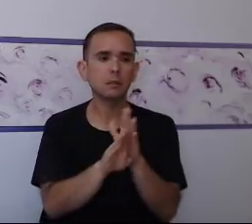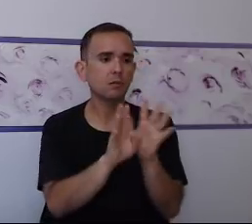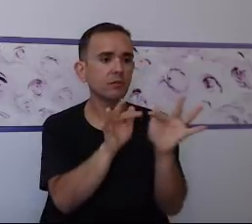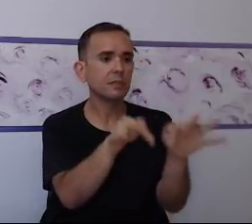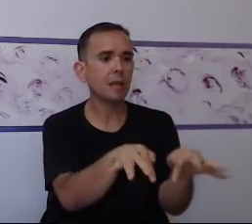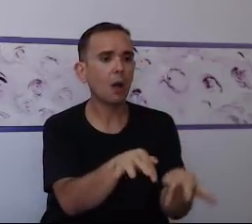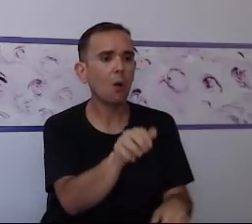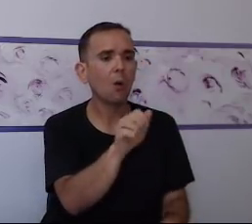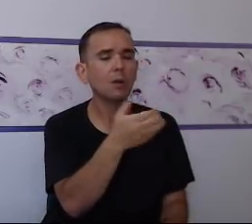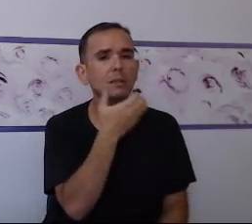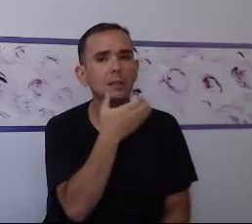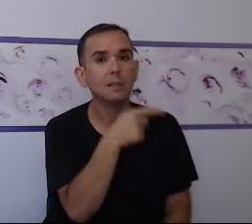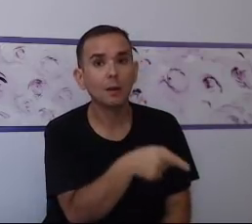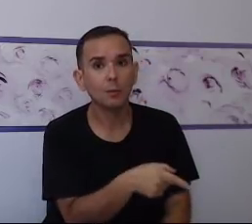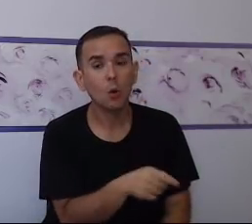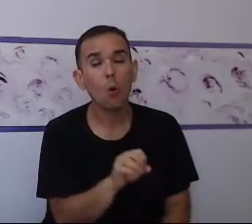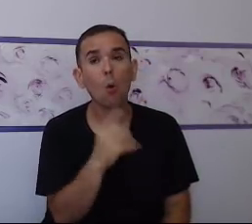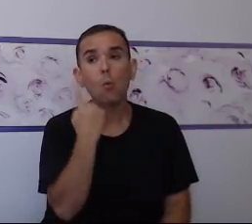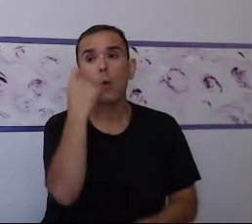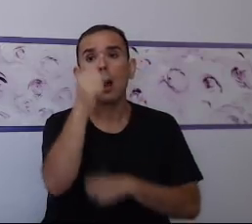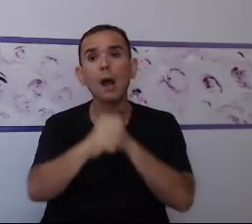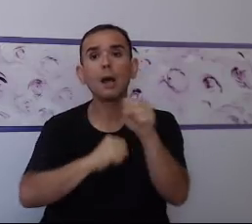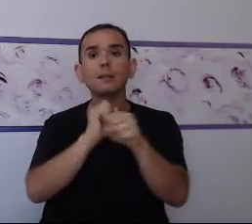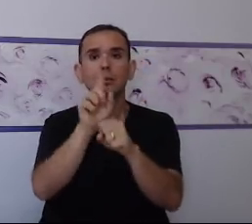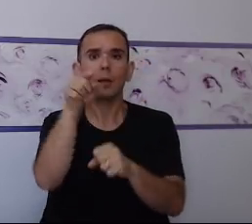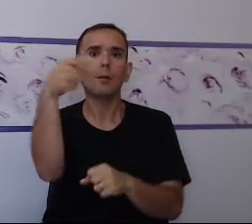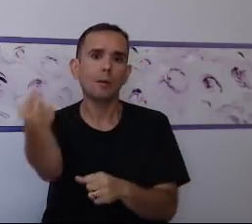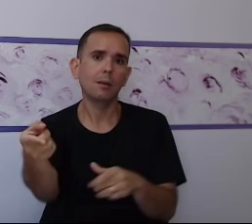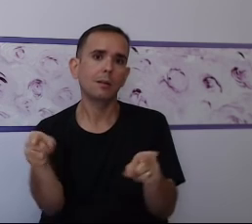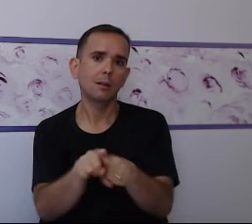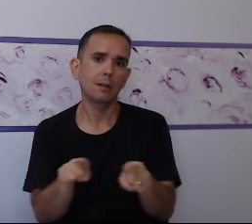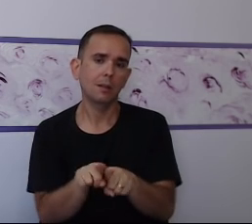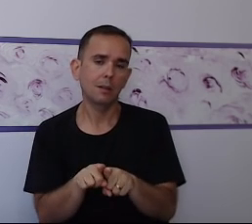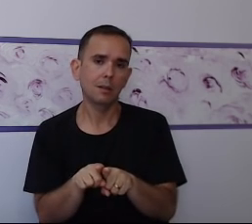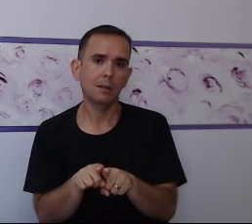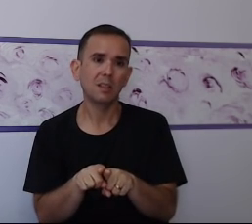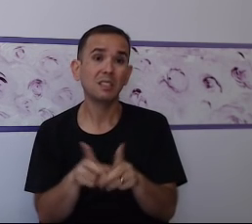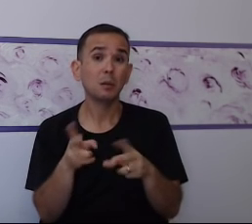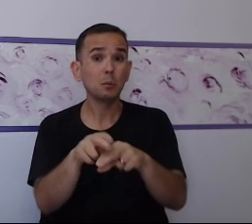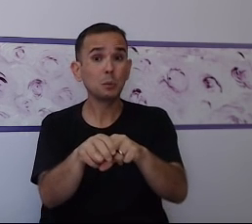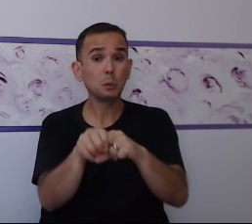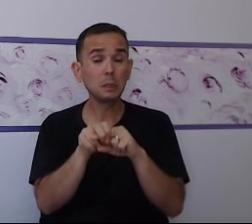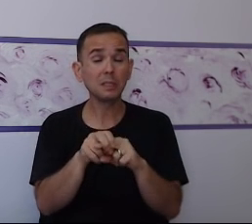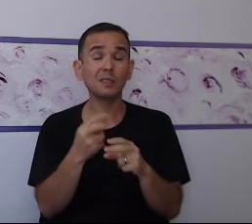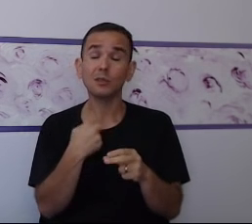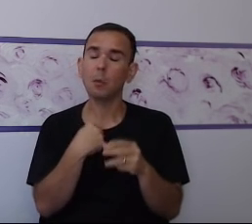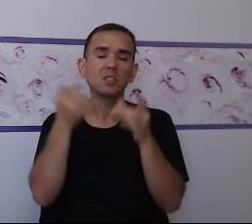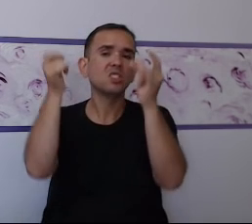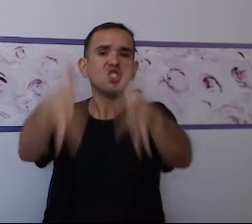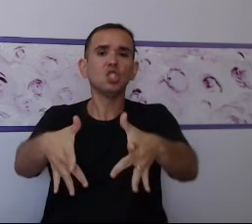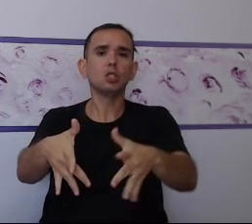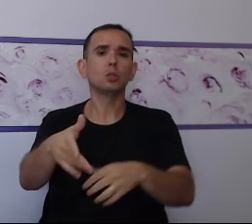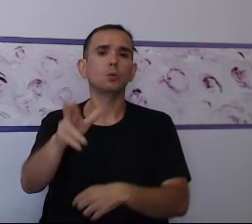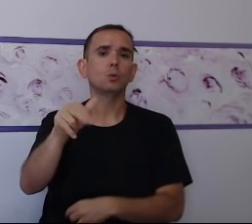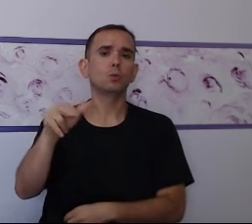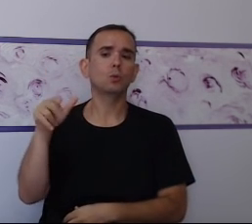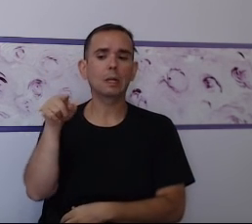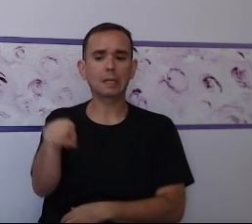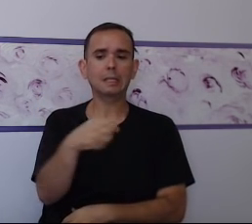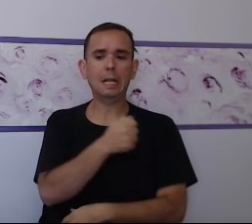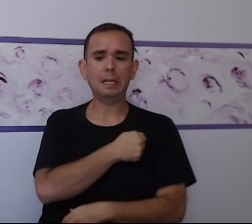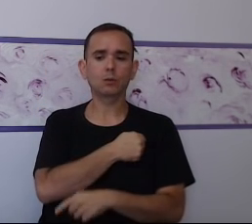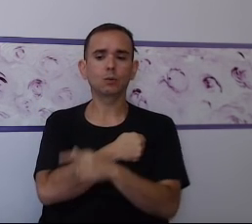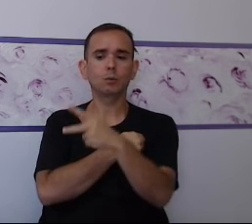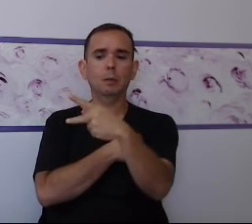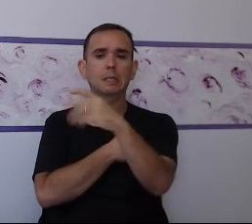letivo. Ou então, até mesmo, um ano depois. Então, por isso que nós não podemos desistir nunca desse nosso aluno com